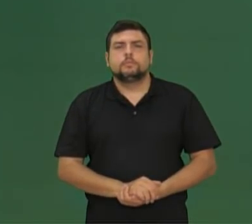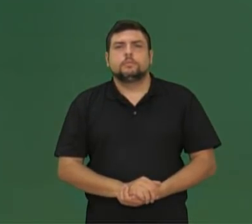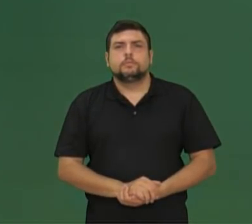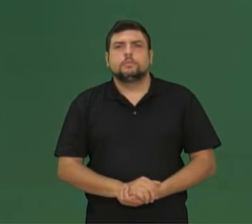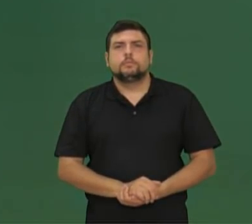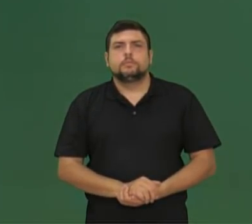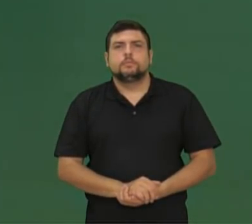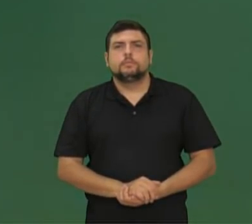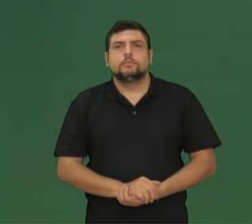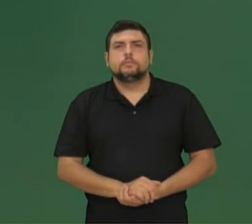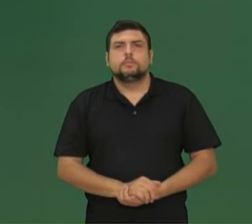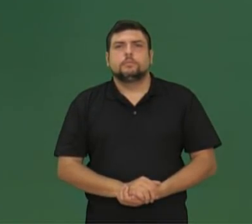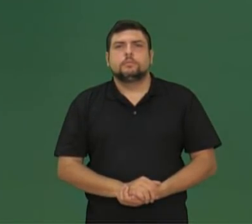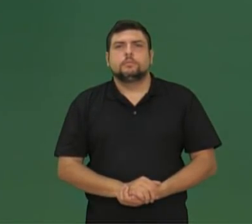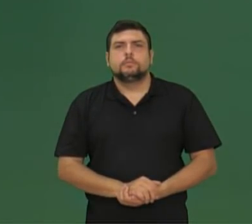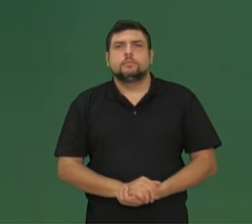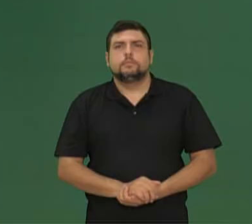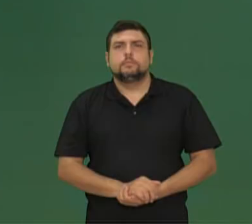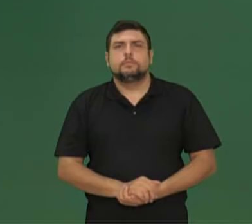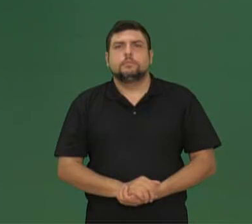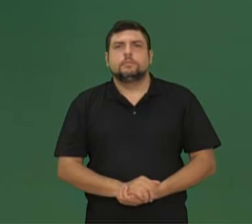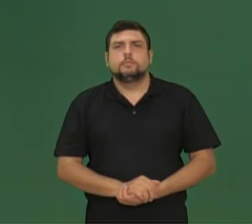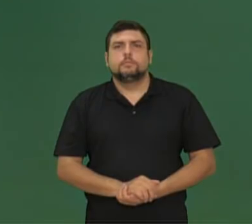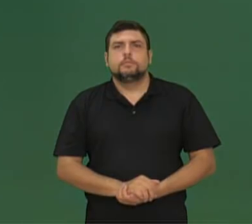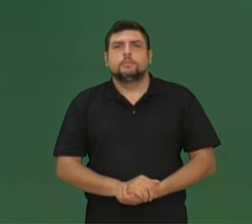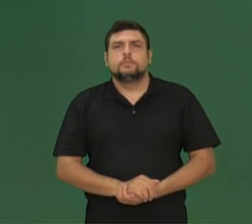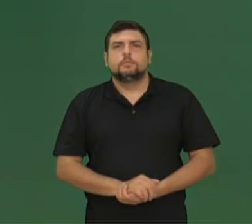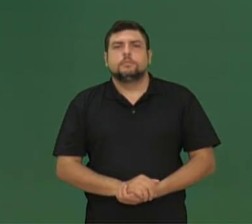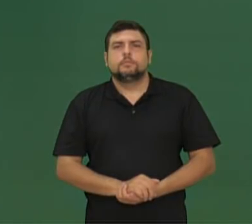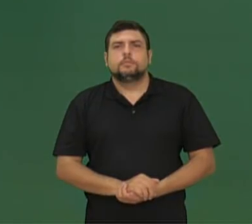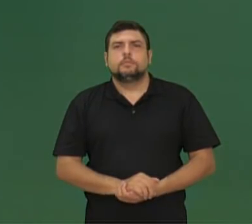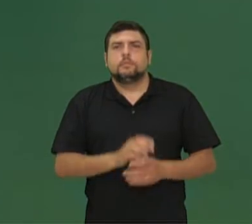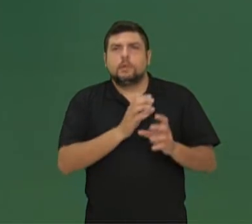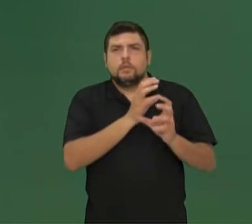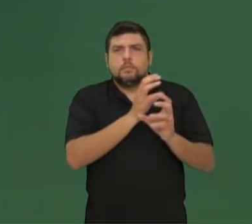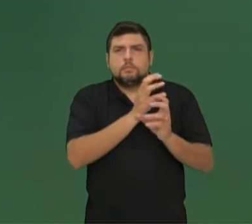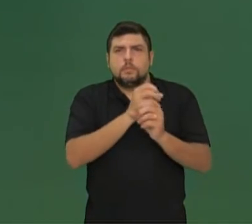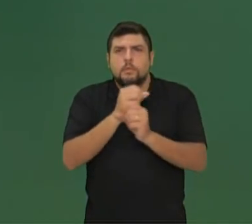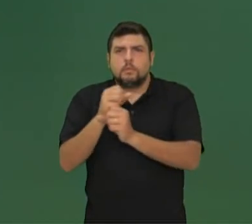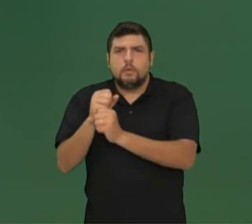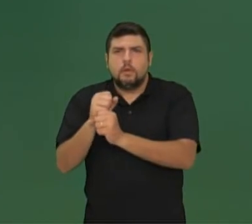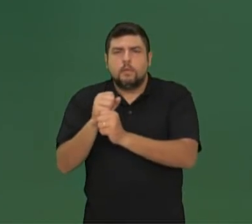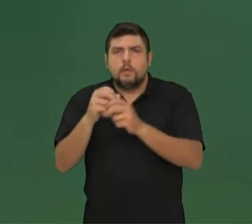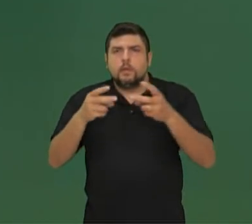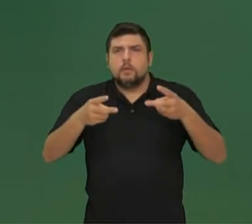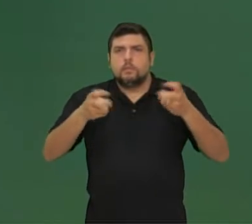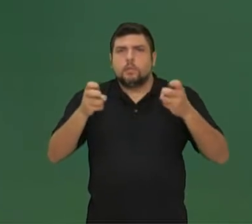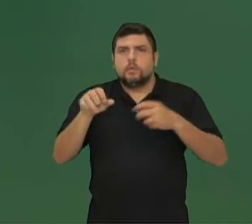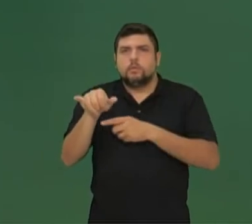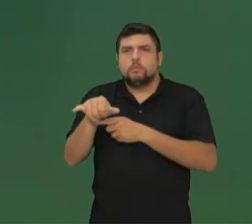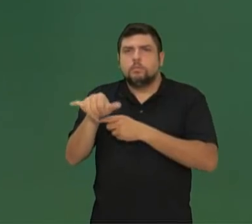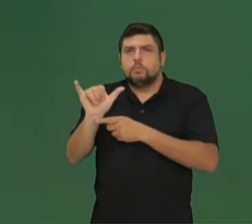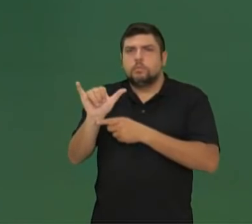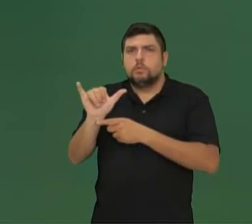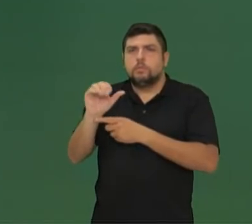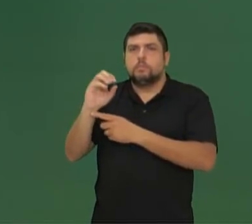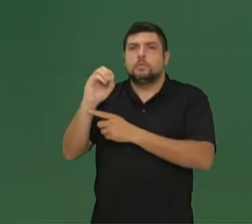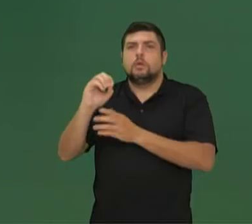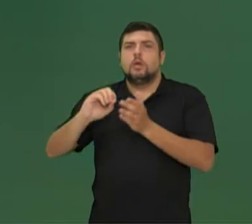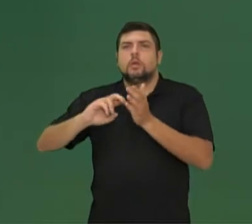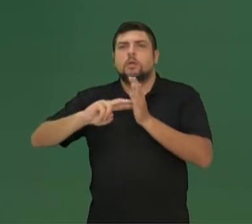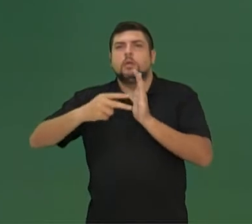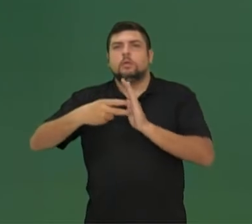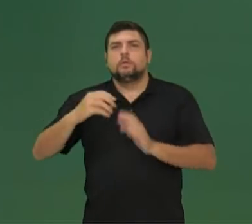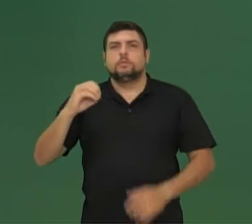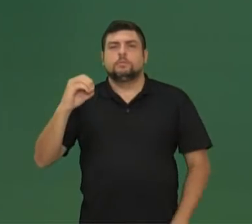vão verificar que o y realmente é zero, certo? Como? Percebam aqui, x, 1, né? 1 menos